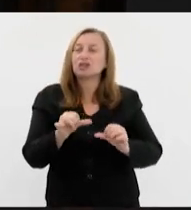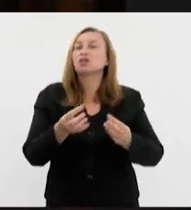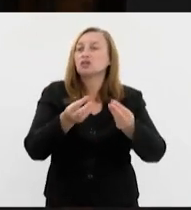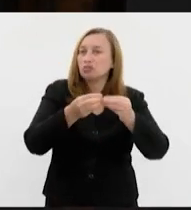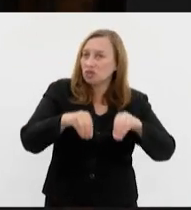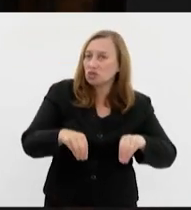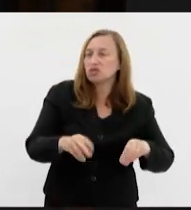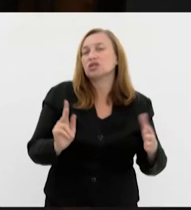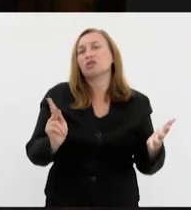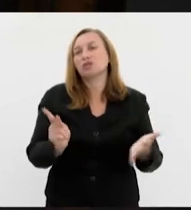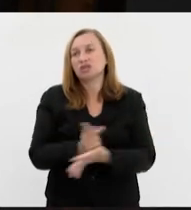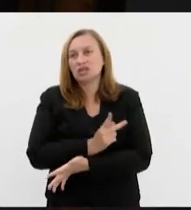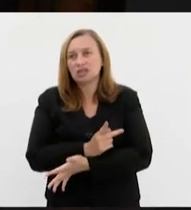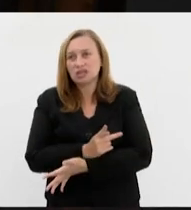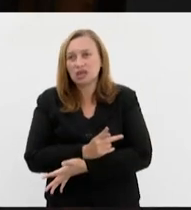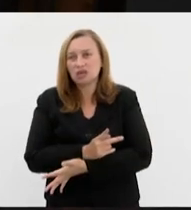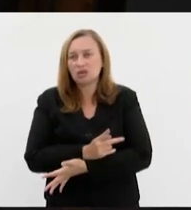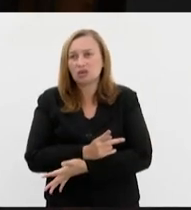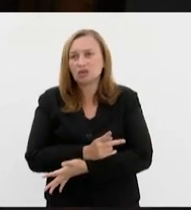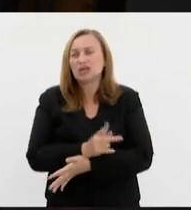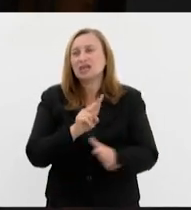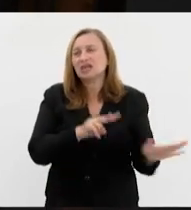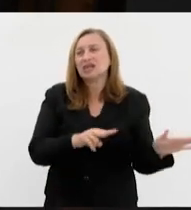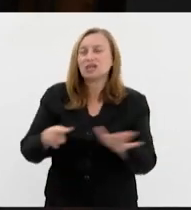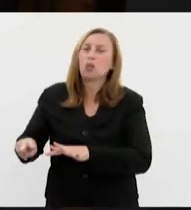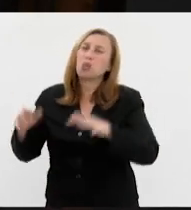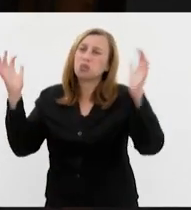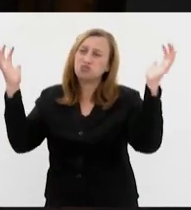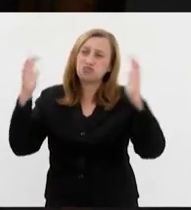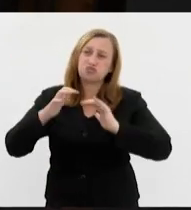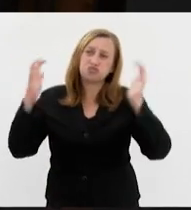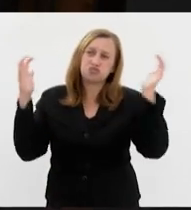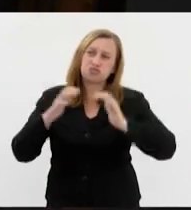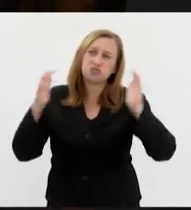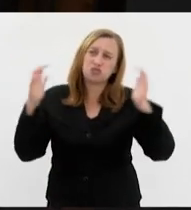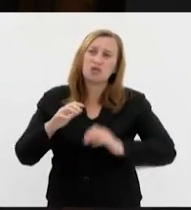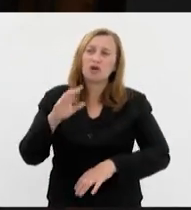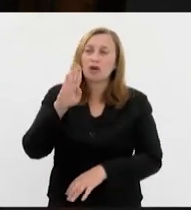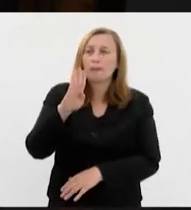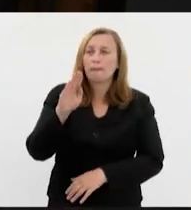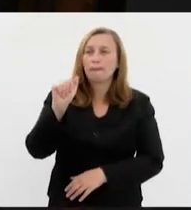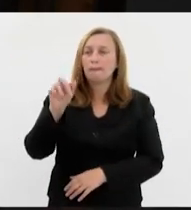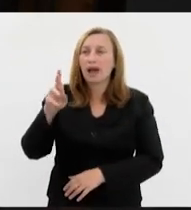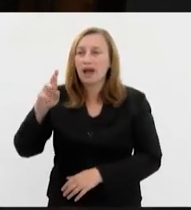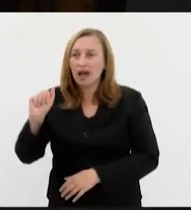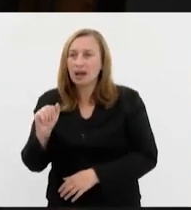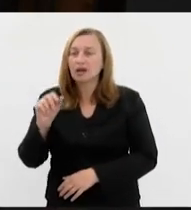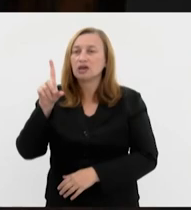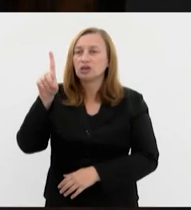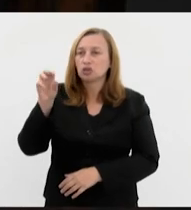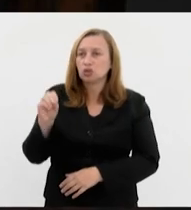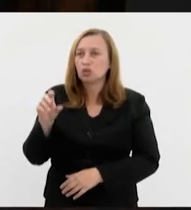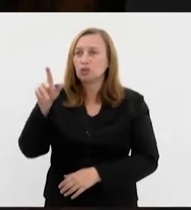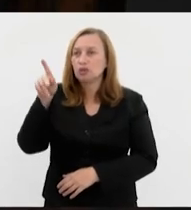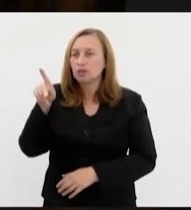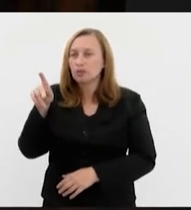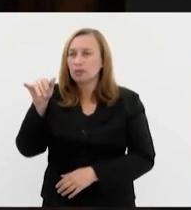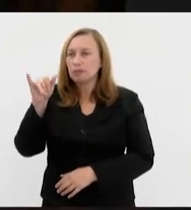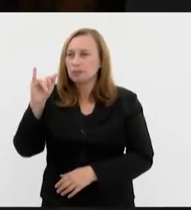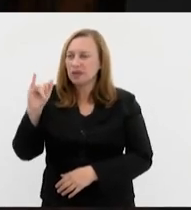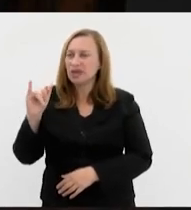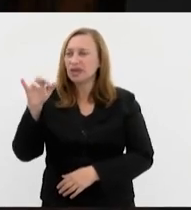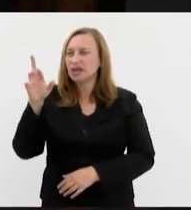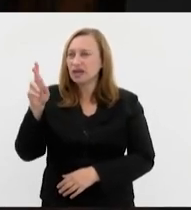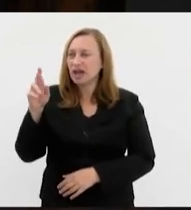que acometeram na semana da chuva, que acometeu Barra do Piraí, que é um município que a gente atua efetivamente,